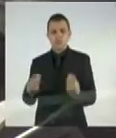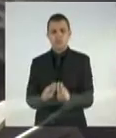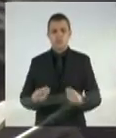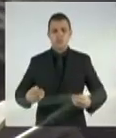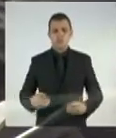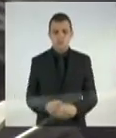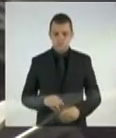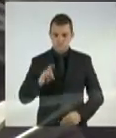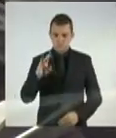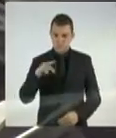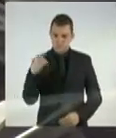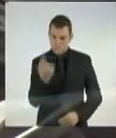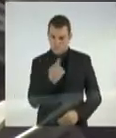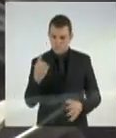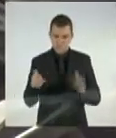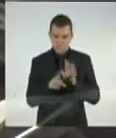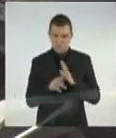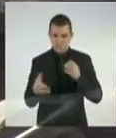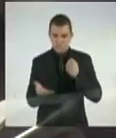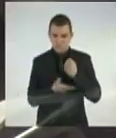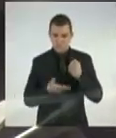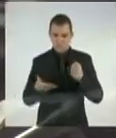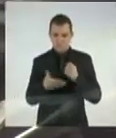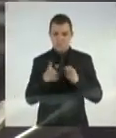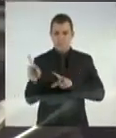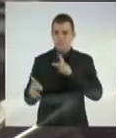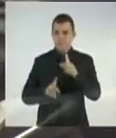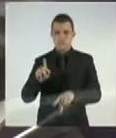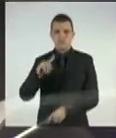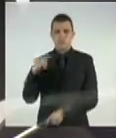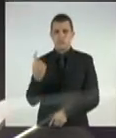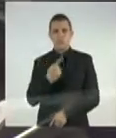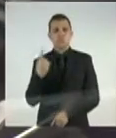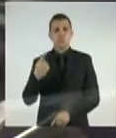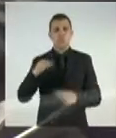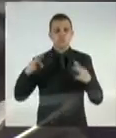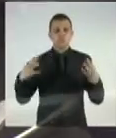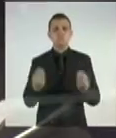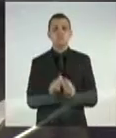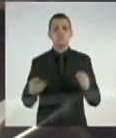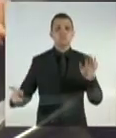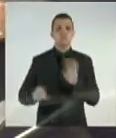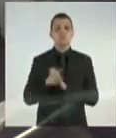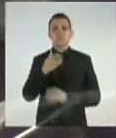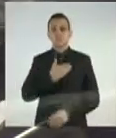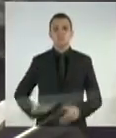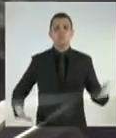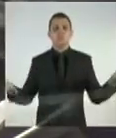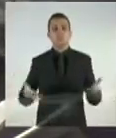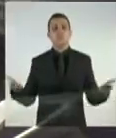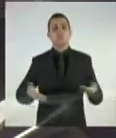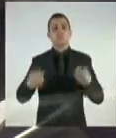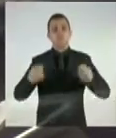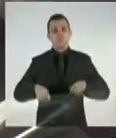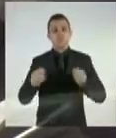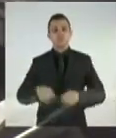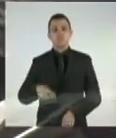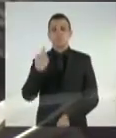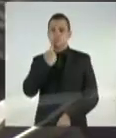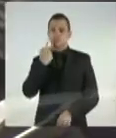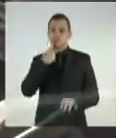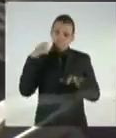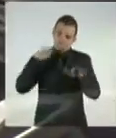gente da base popular. Todos que se beneficiaram desse governo, que estão nesse governo, têm que ir para a rua na sexta-feira lutar